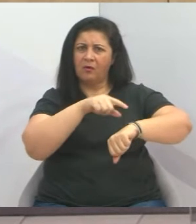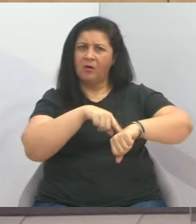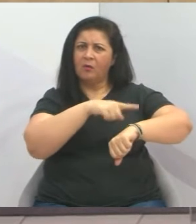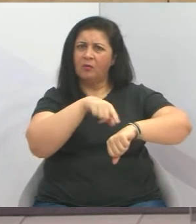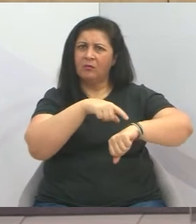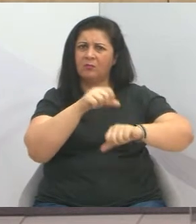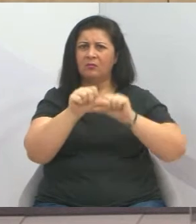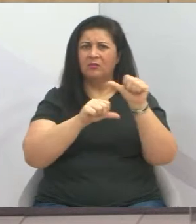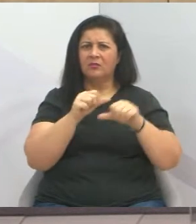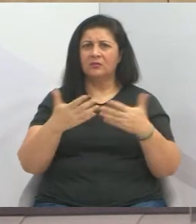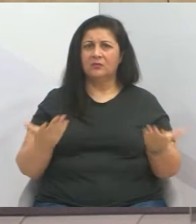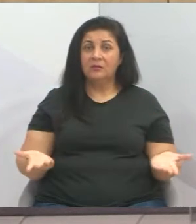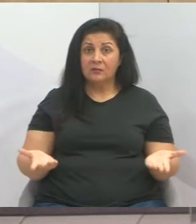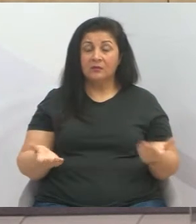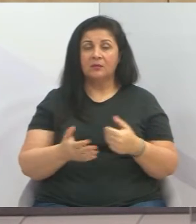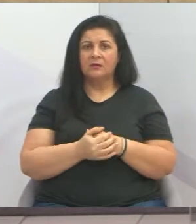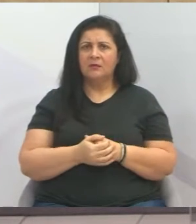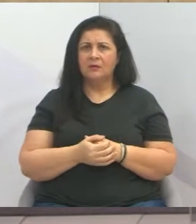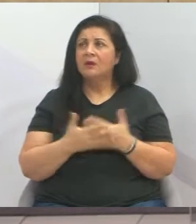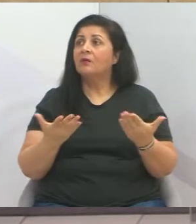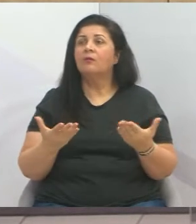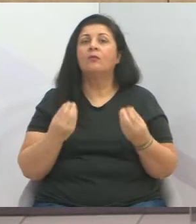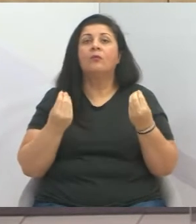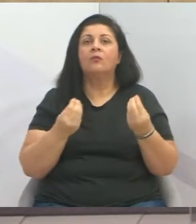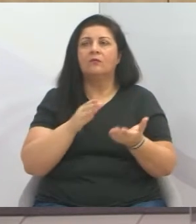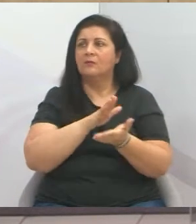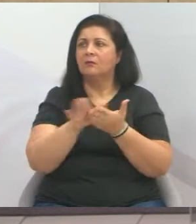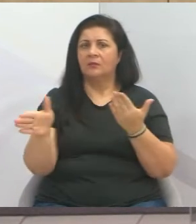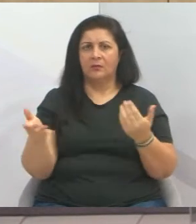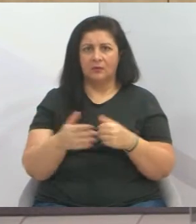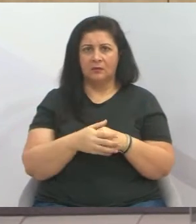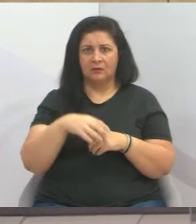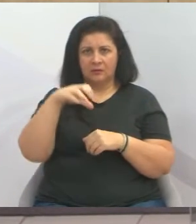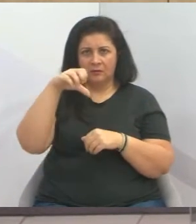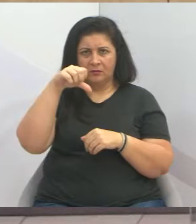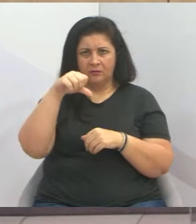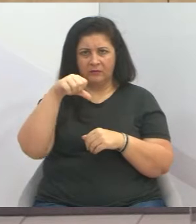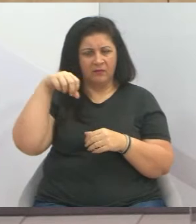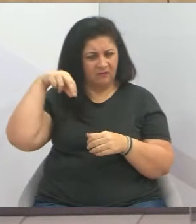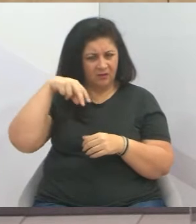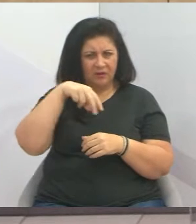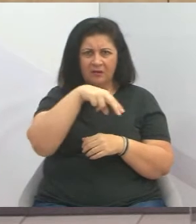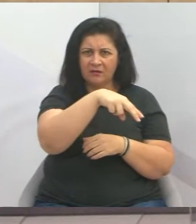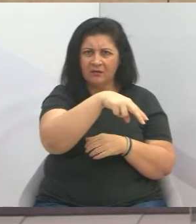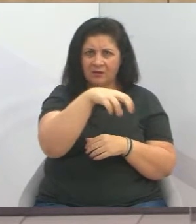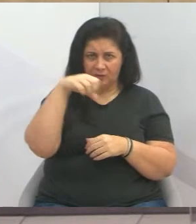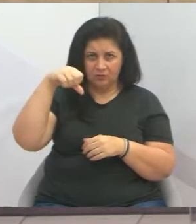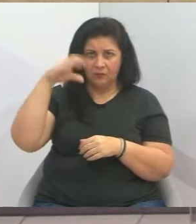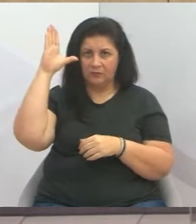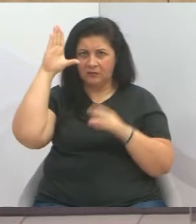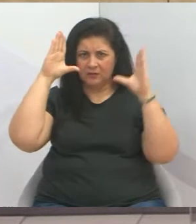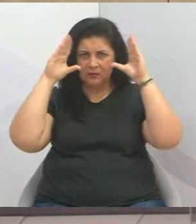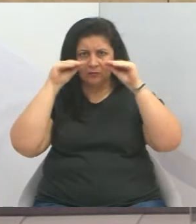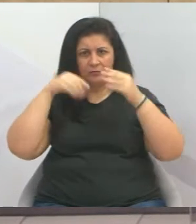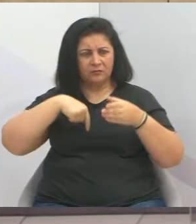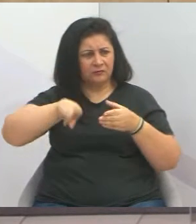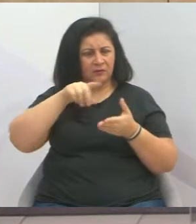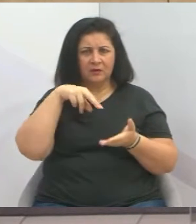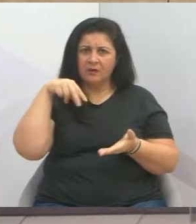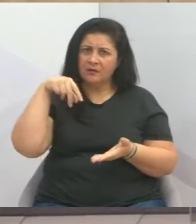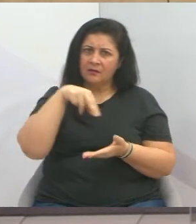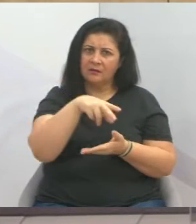8 horas da noite assim o pessoal do Campo Grande Jardim do Vale tem que ir embora depois das nove horas a pé a inadimissível É inadimissível